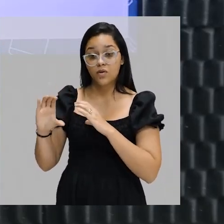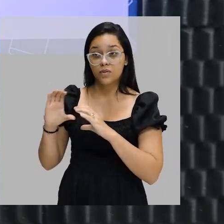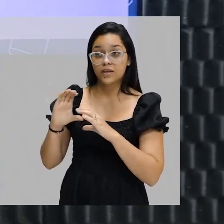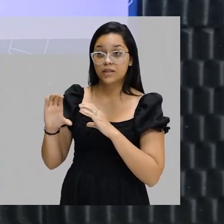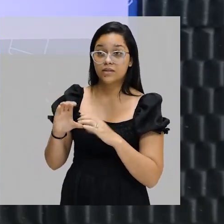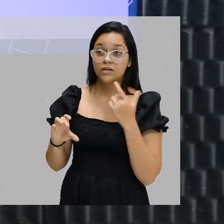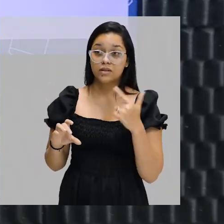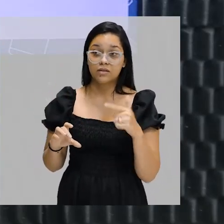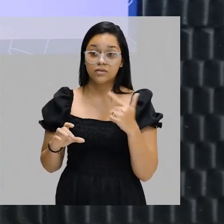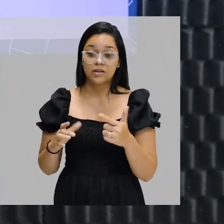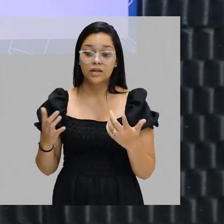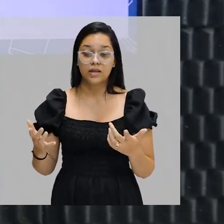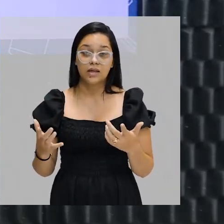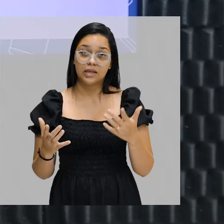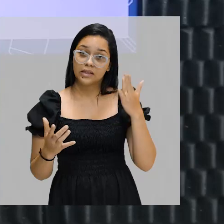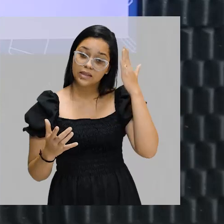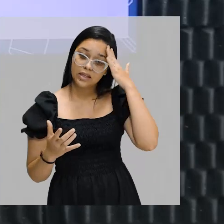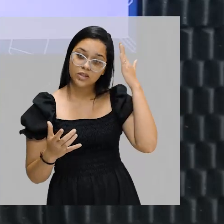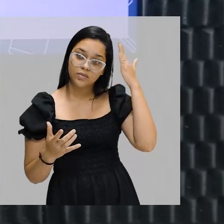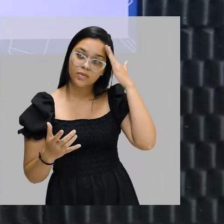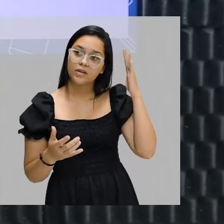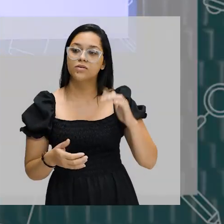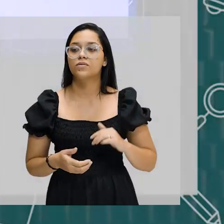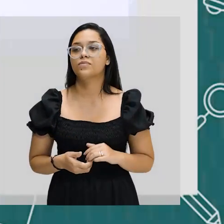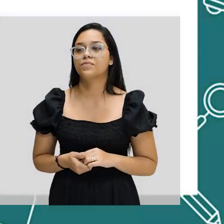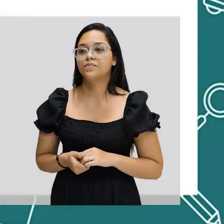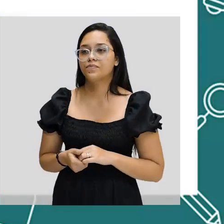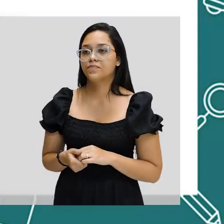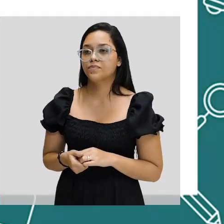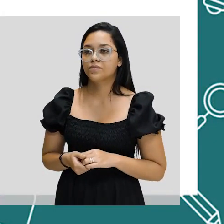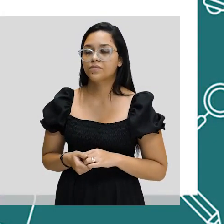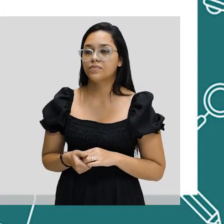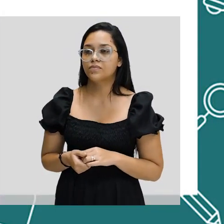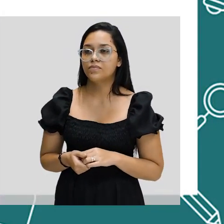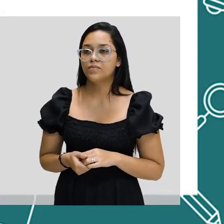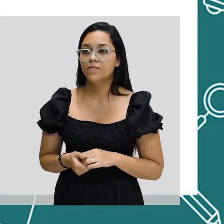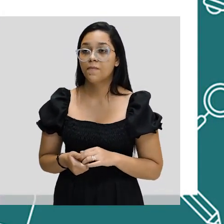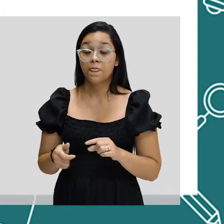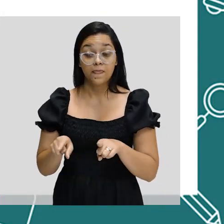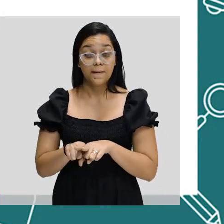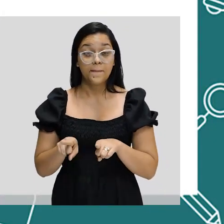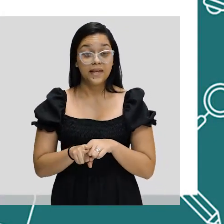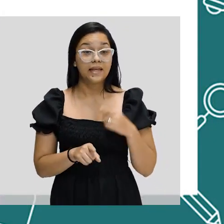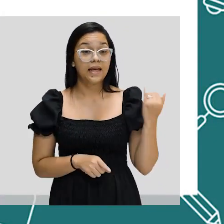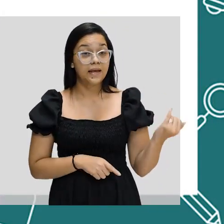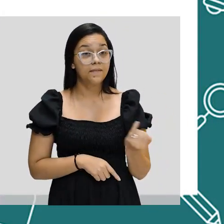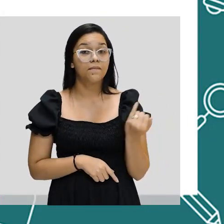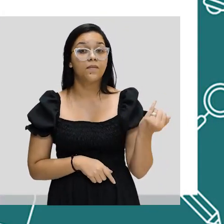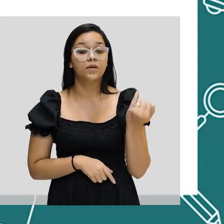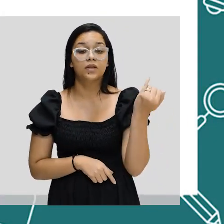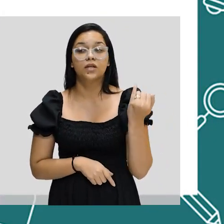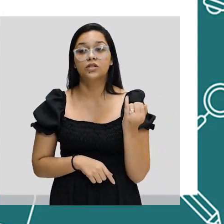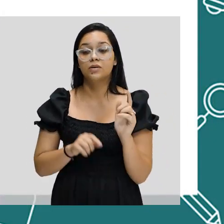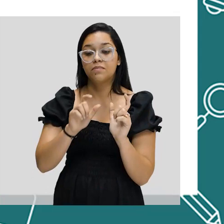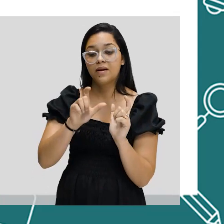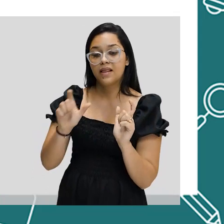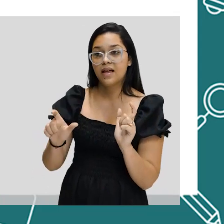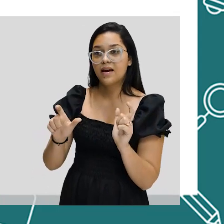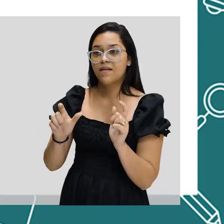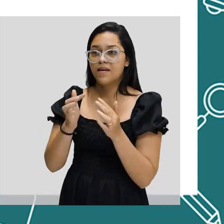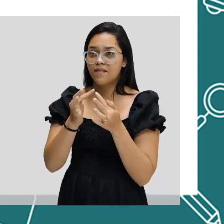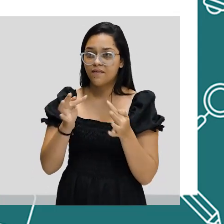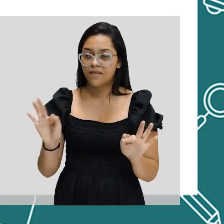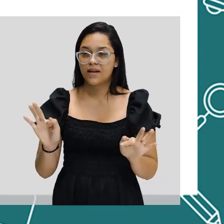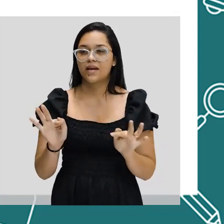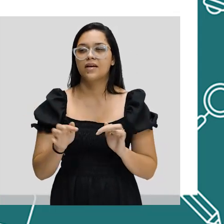sem que haja entendimento tá outra coisa que é importante lembrar palavra frase